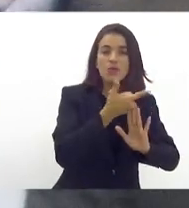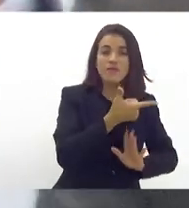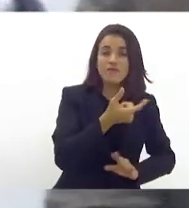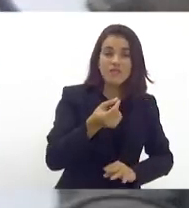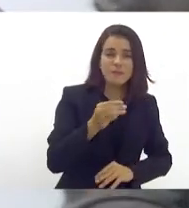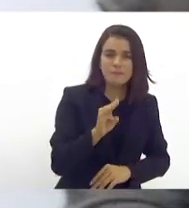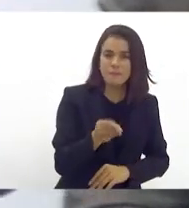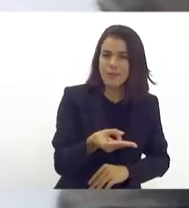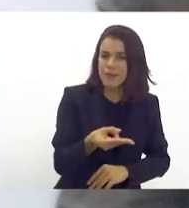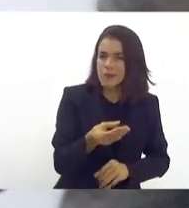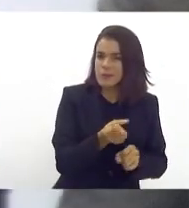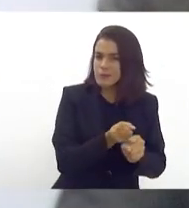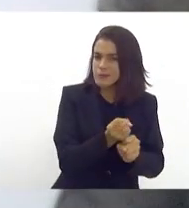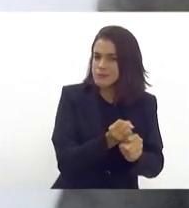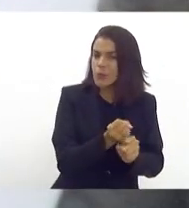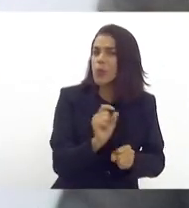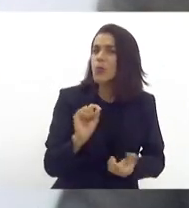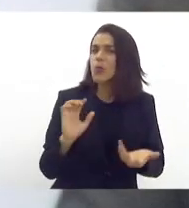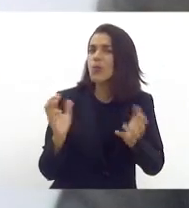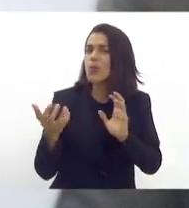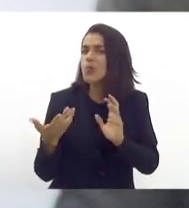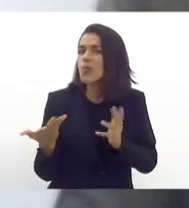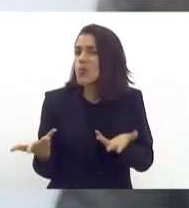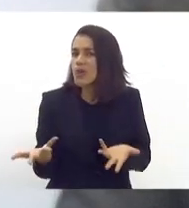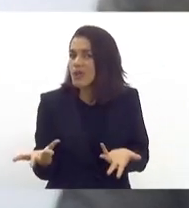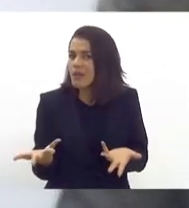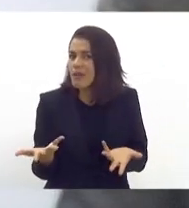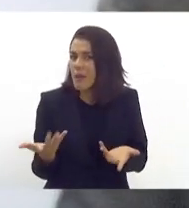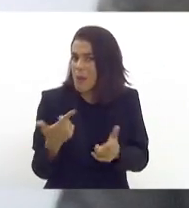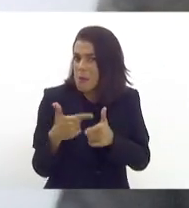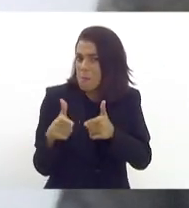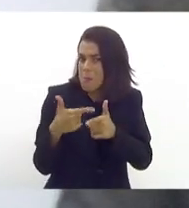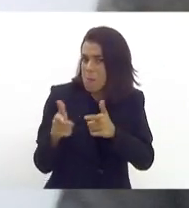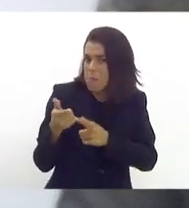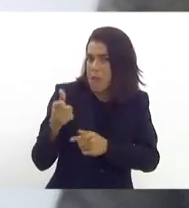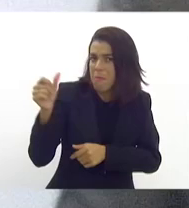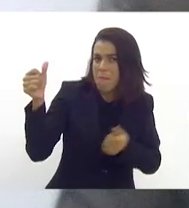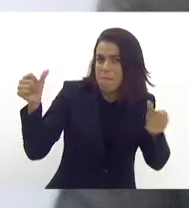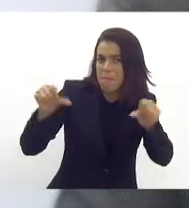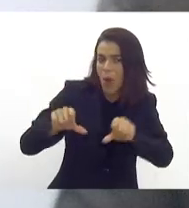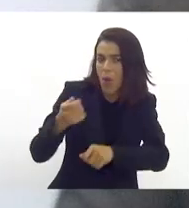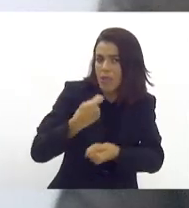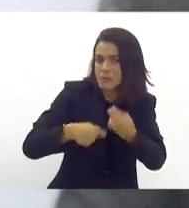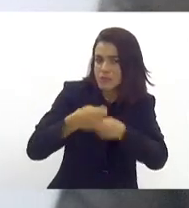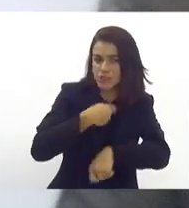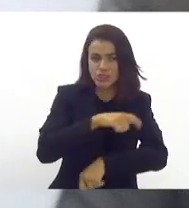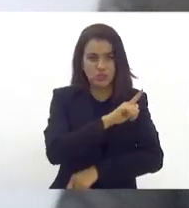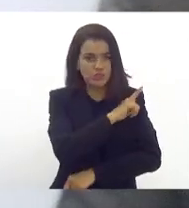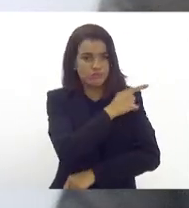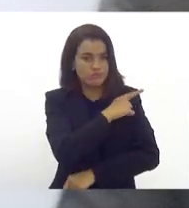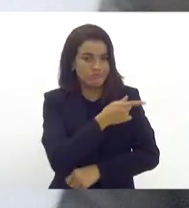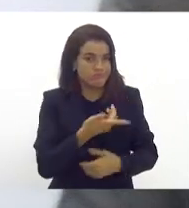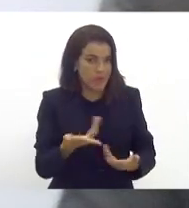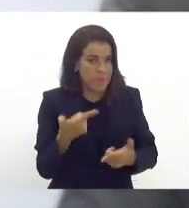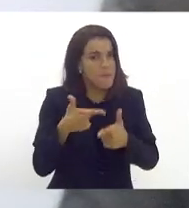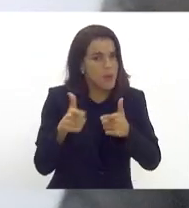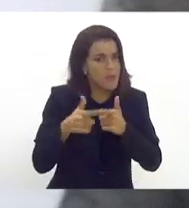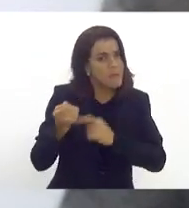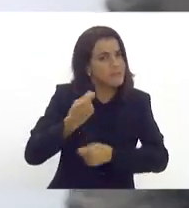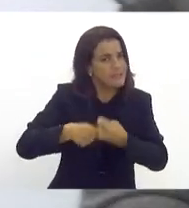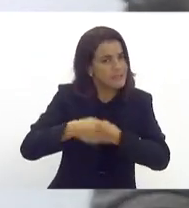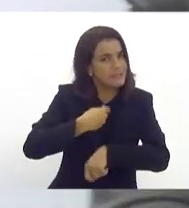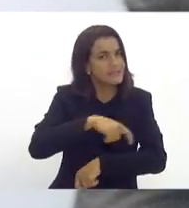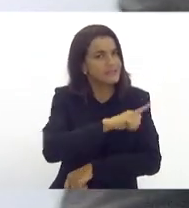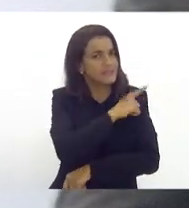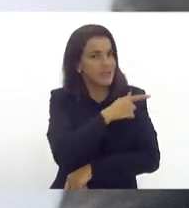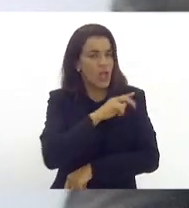ano o que está acontecendo problema de gestão é problema de gestão